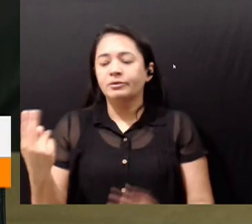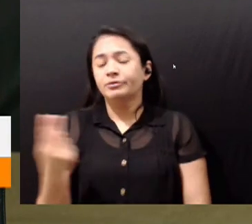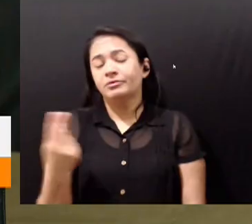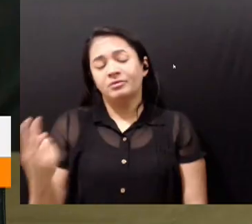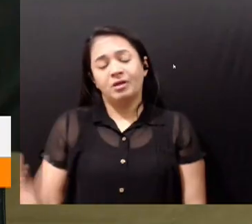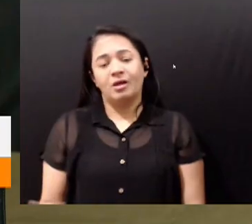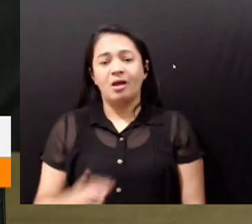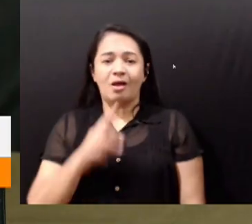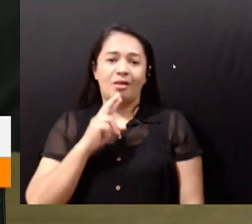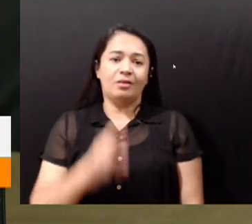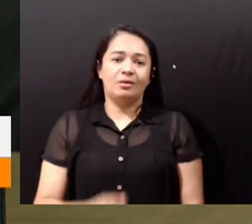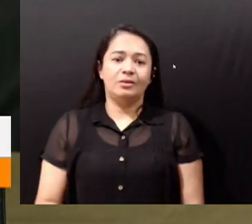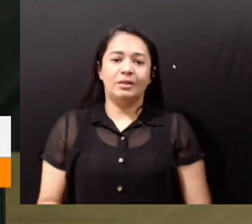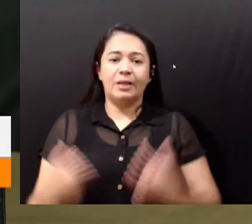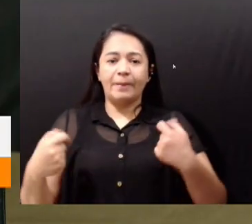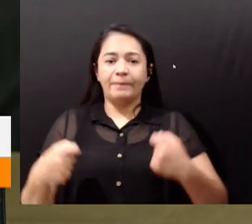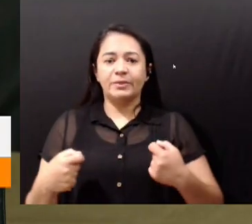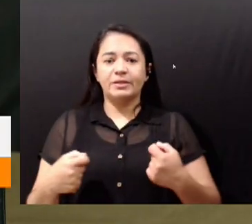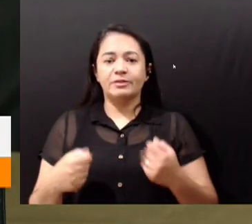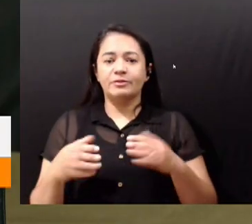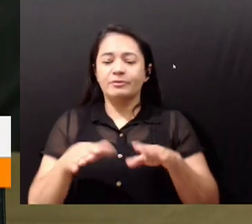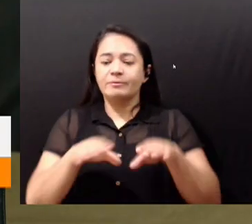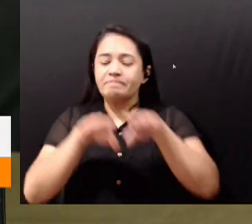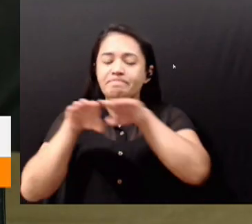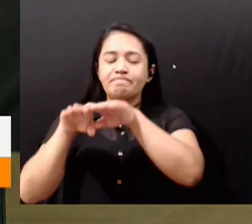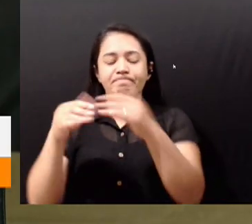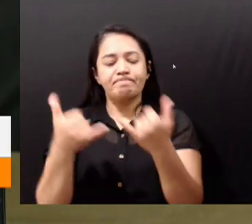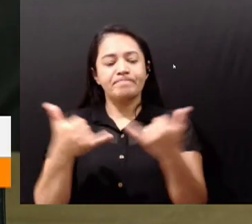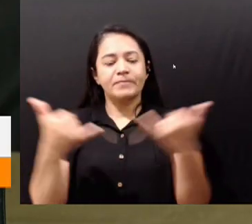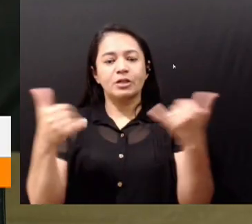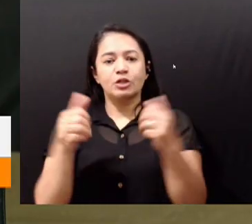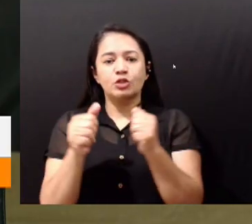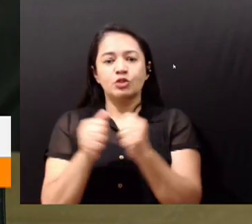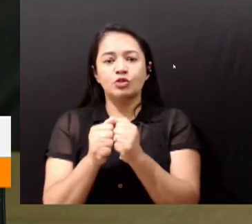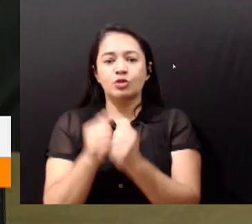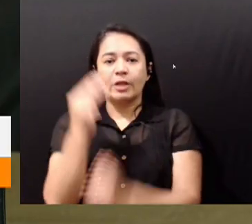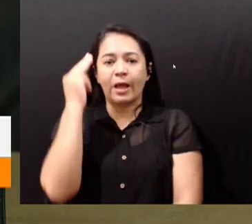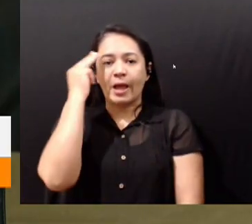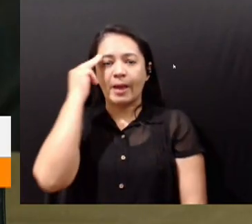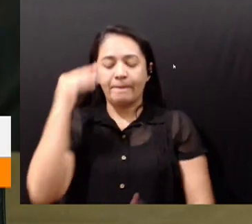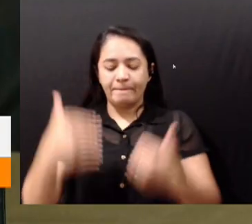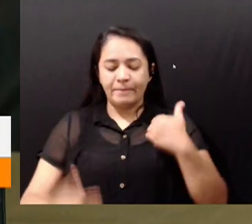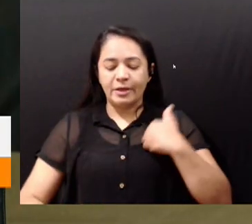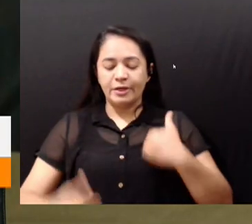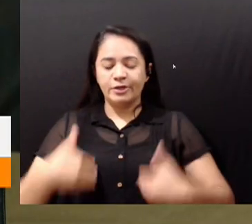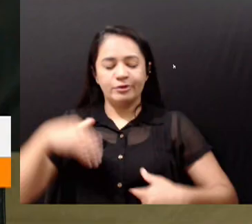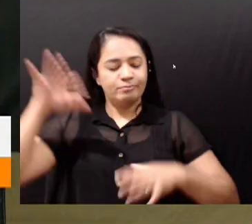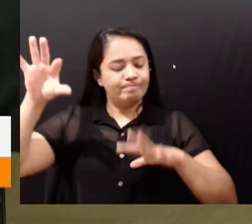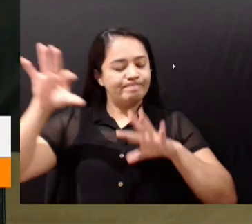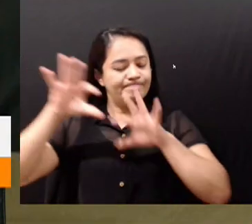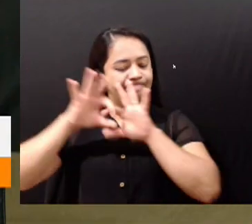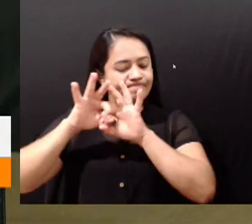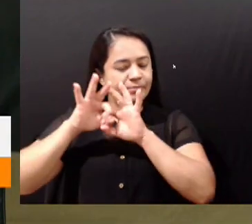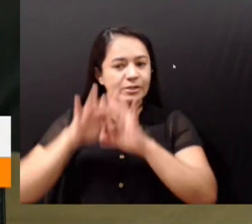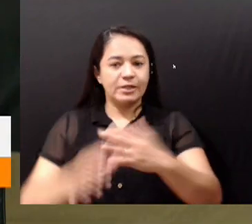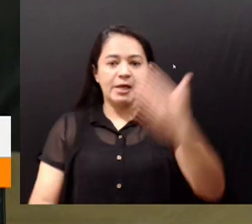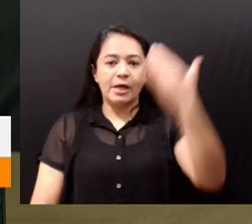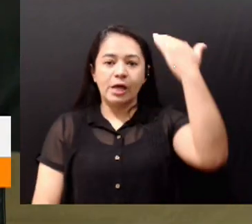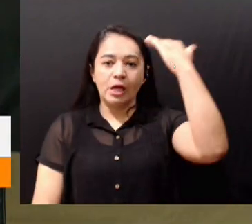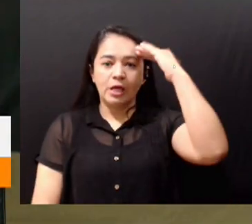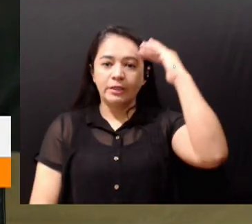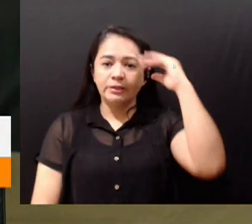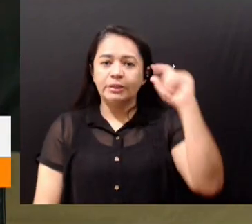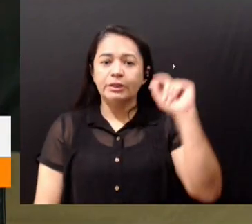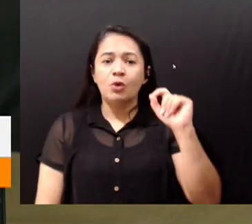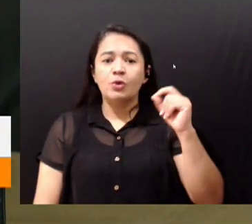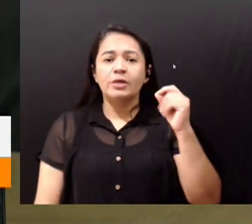precisou fazer um alinhamento, né, com a mente e o corpo, entender o que ela precisava, entender o vazio, entender o